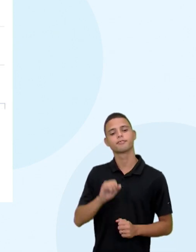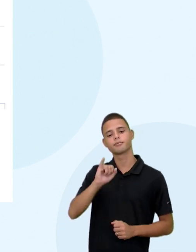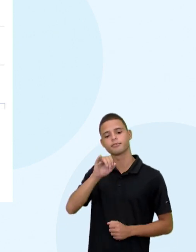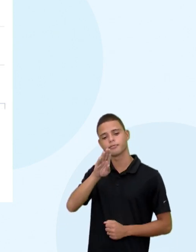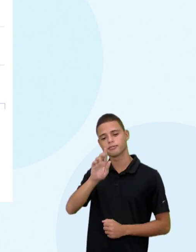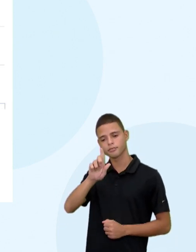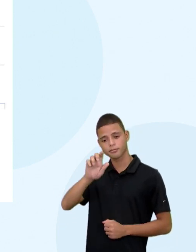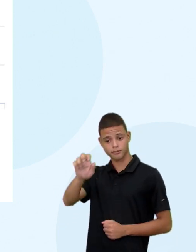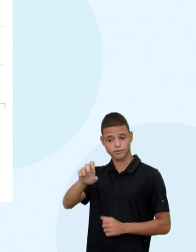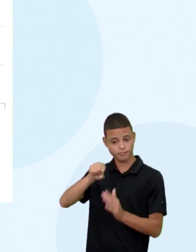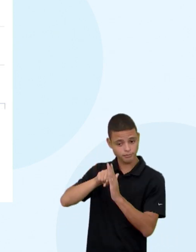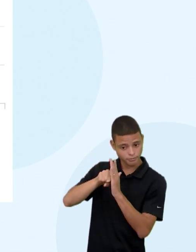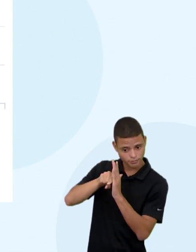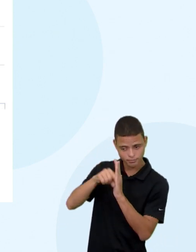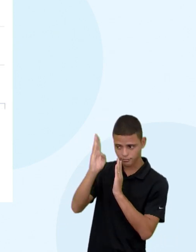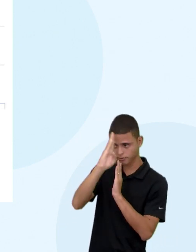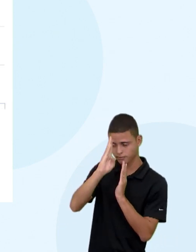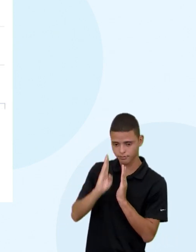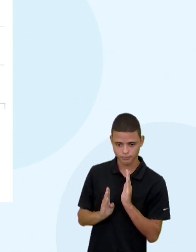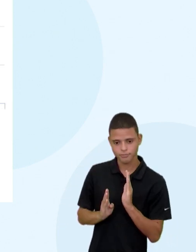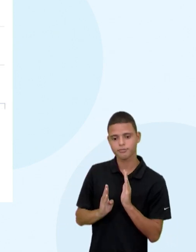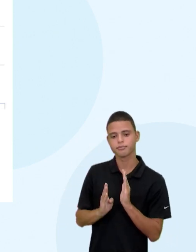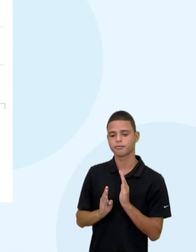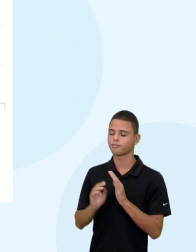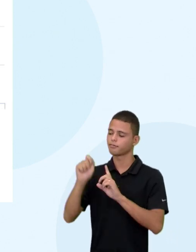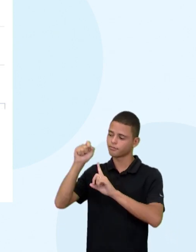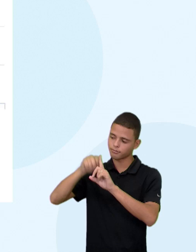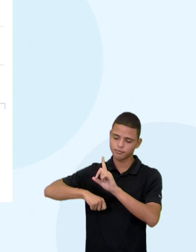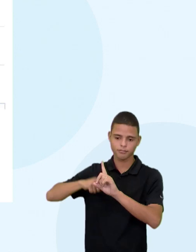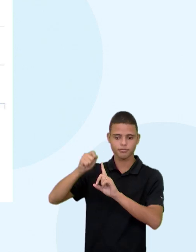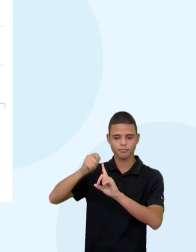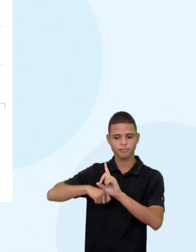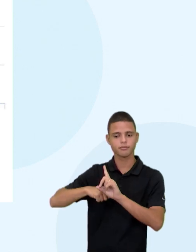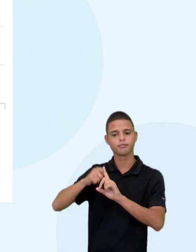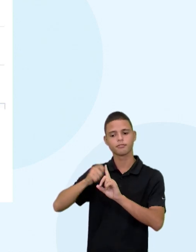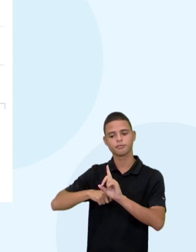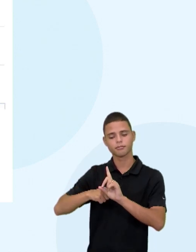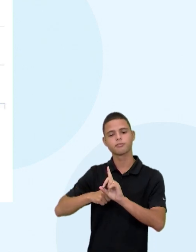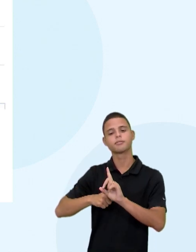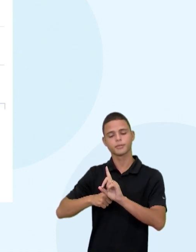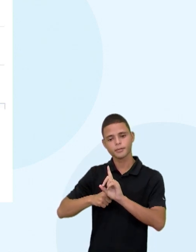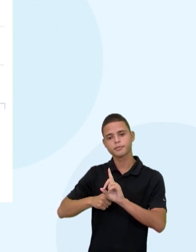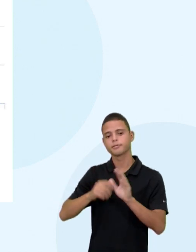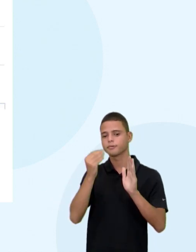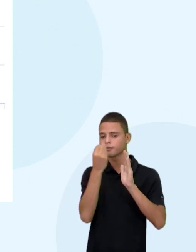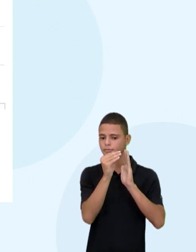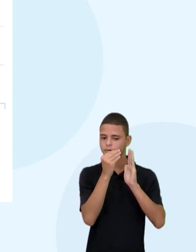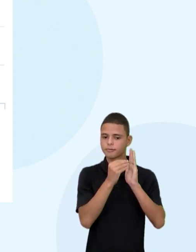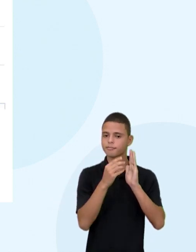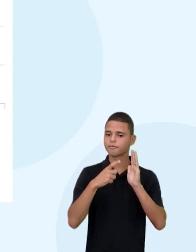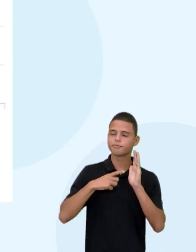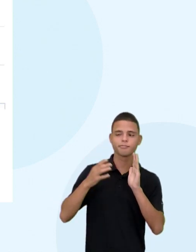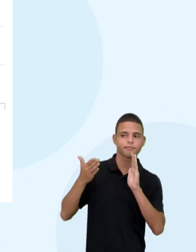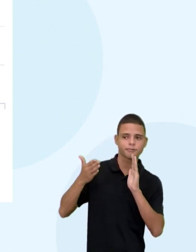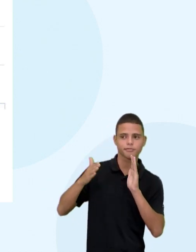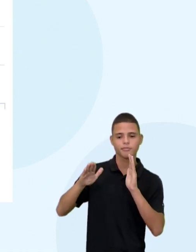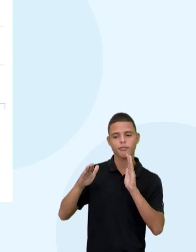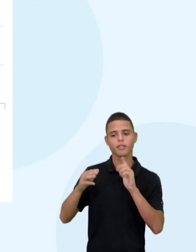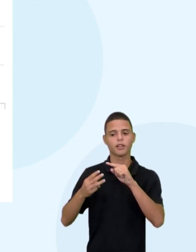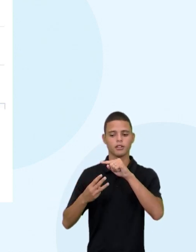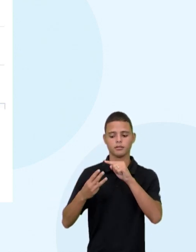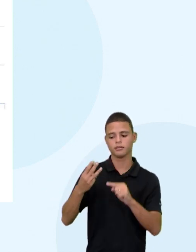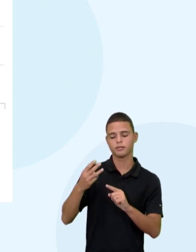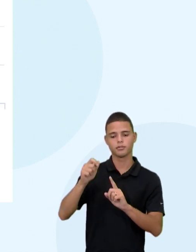de Domicílios Contínua Mensal. Então, mensalmente foi se colocando e aí se colocou uma média dos